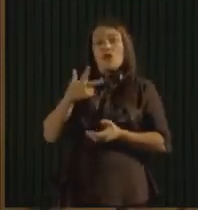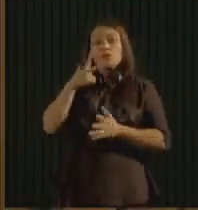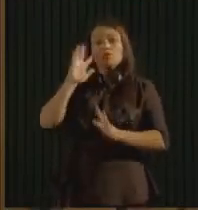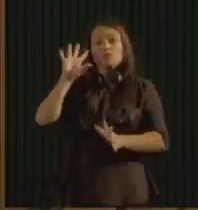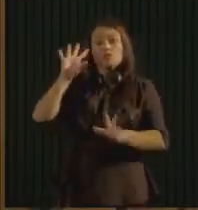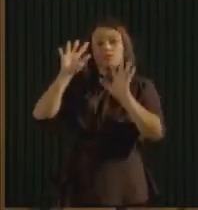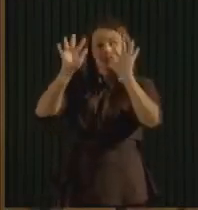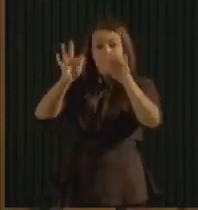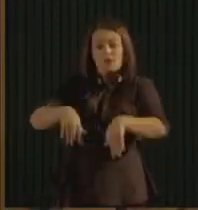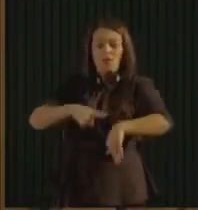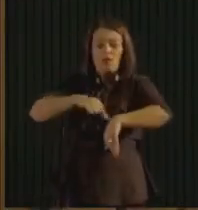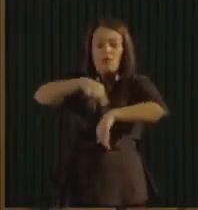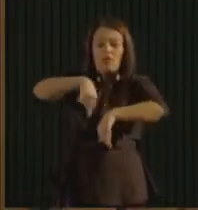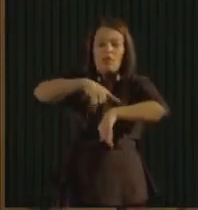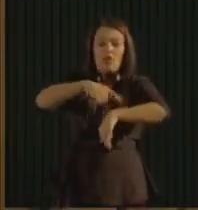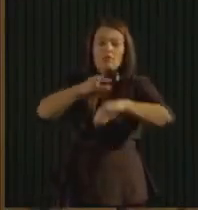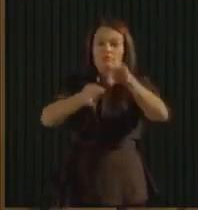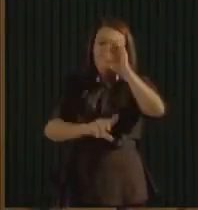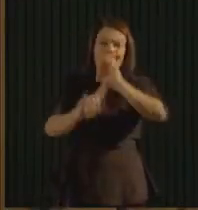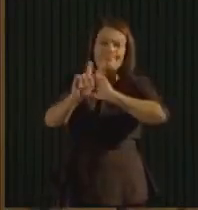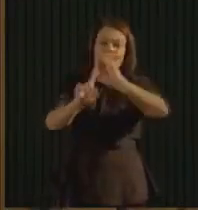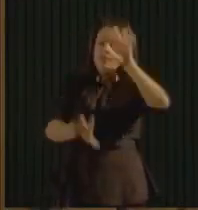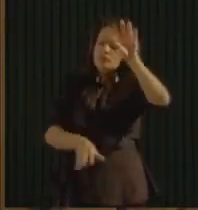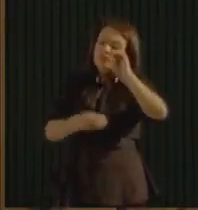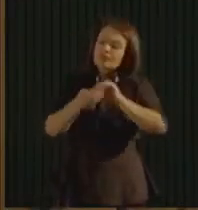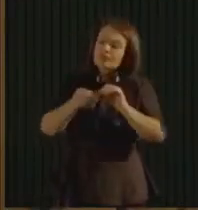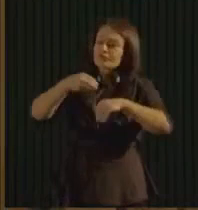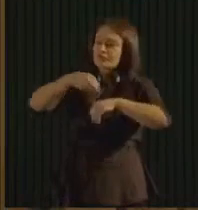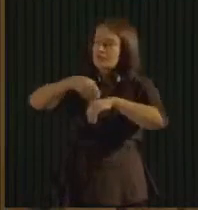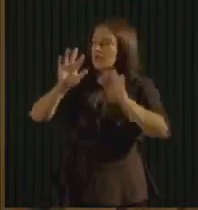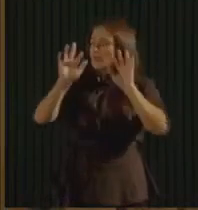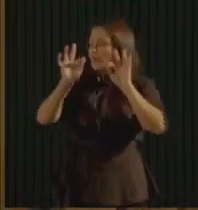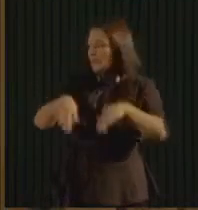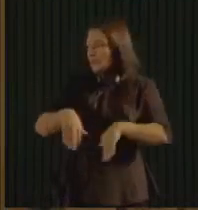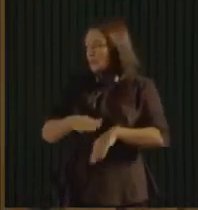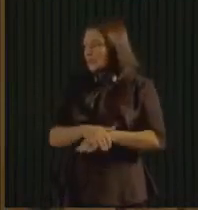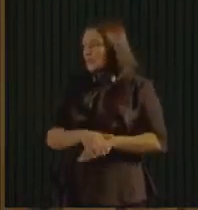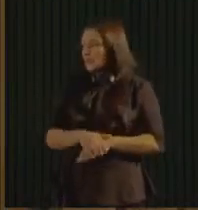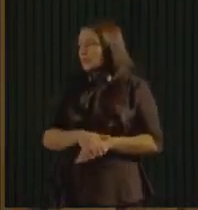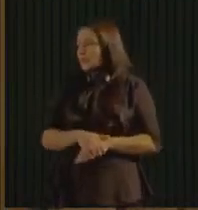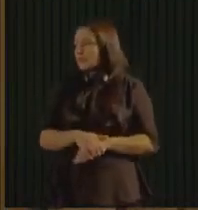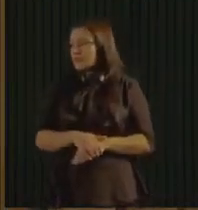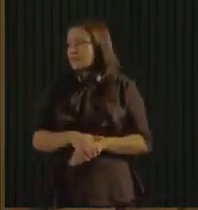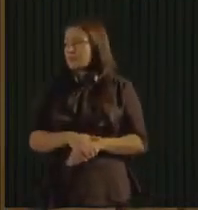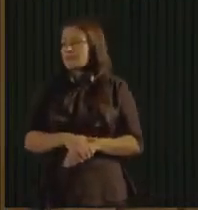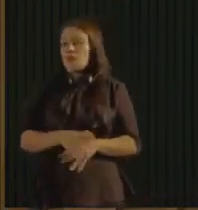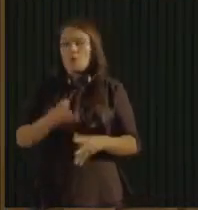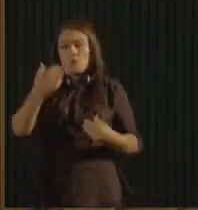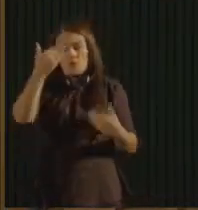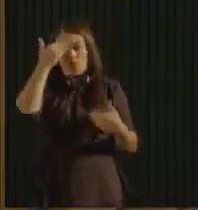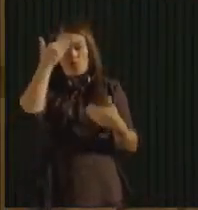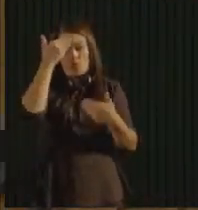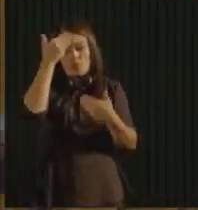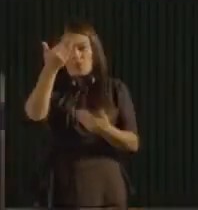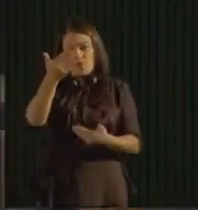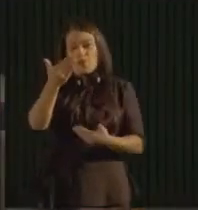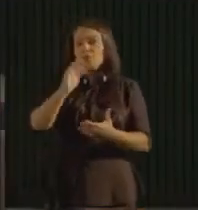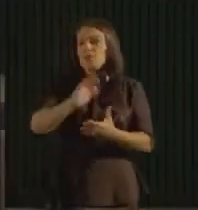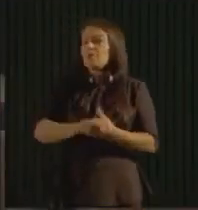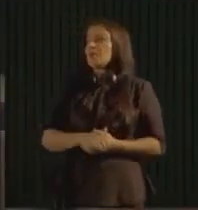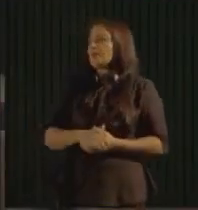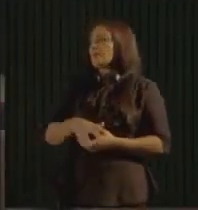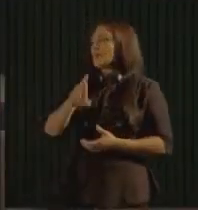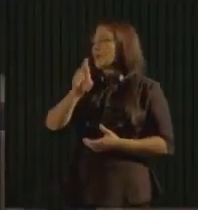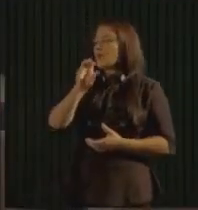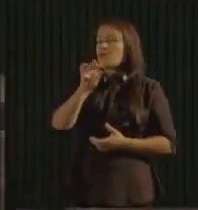horário e fico à disposição para eventuais perguntas. Muito obrigada, doutor Roberto.